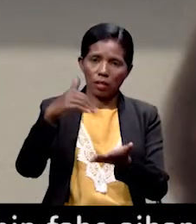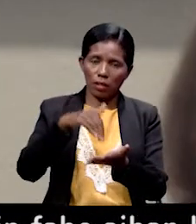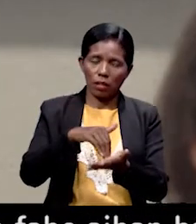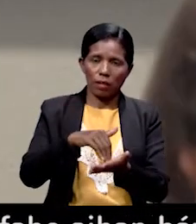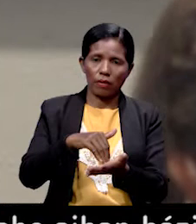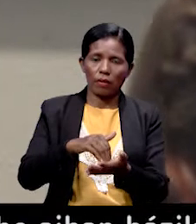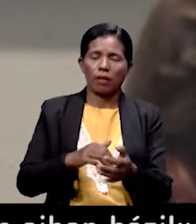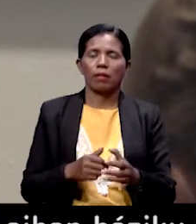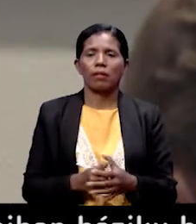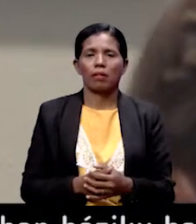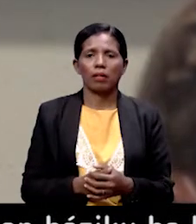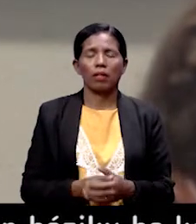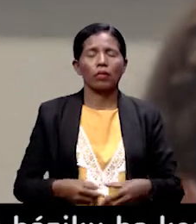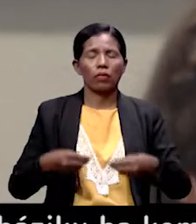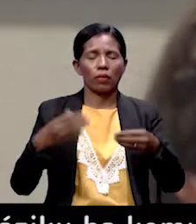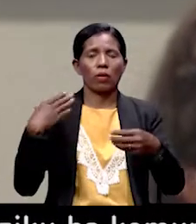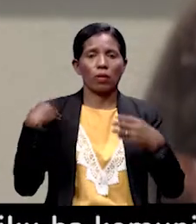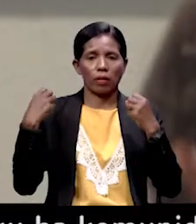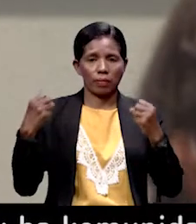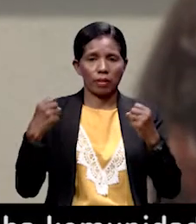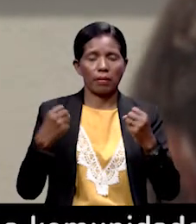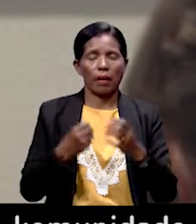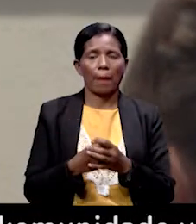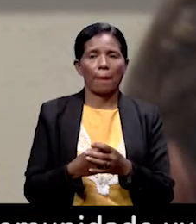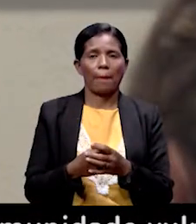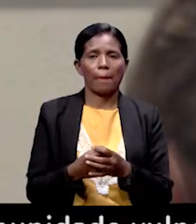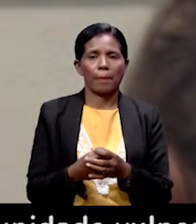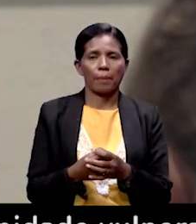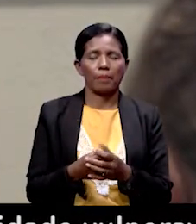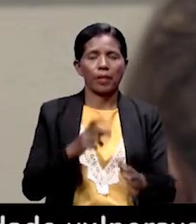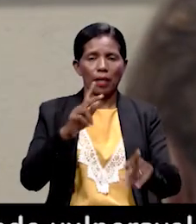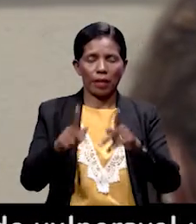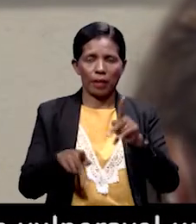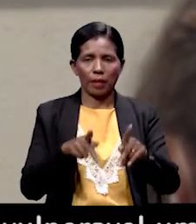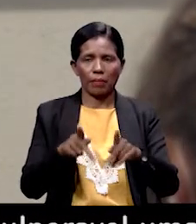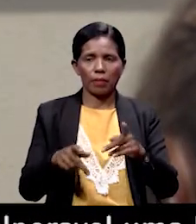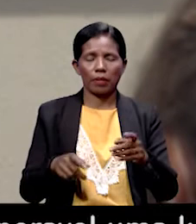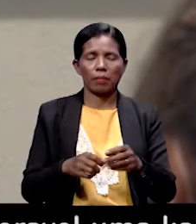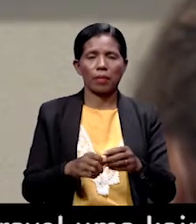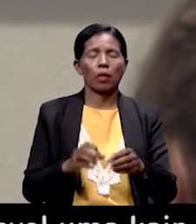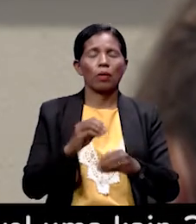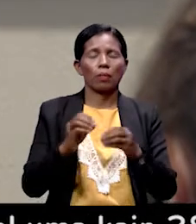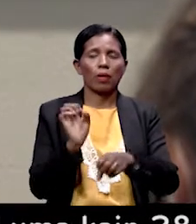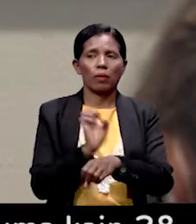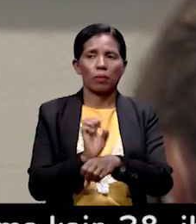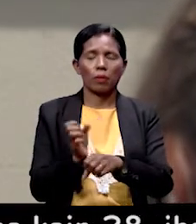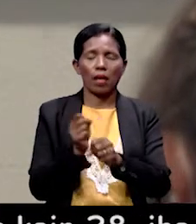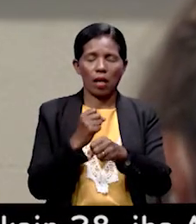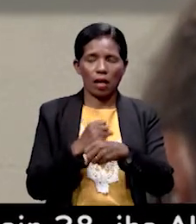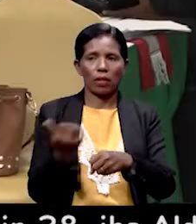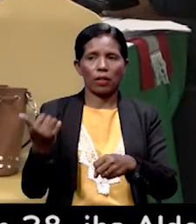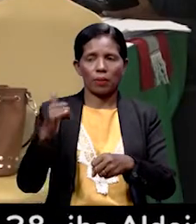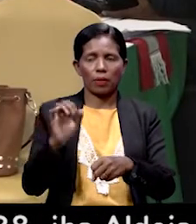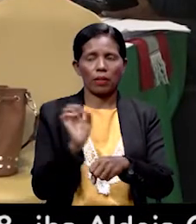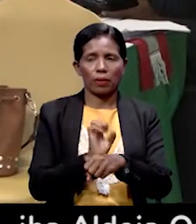tu Fok bit makas liutan ba emasira agentes ekonomik sira makhalau ekonomi aktivitas ekonomi